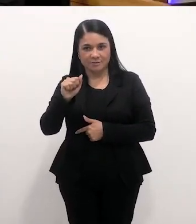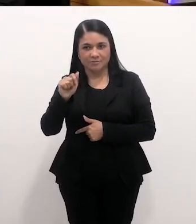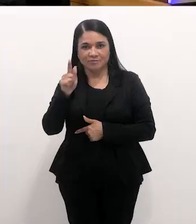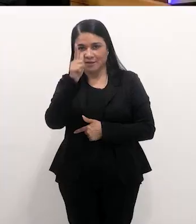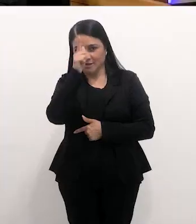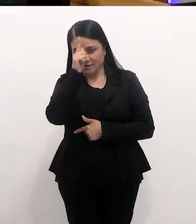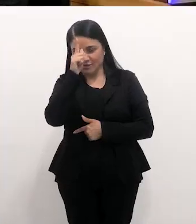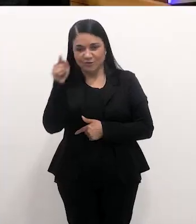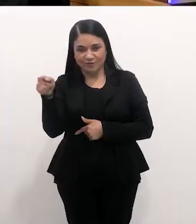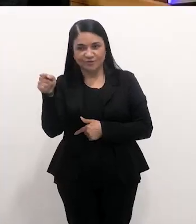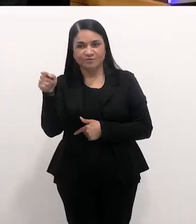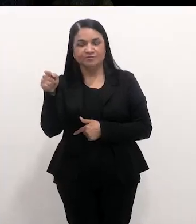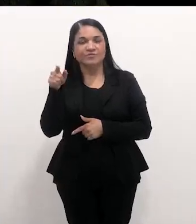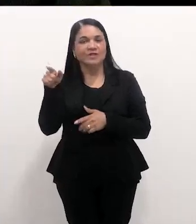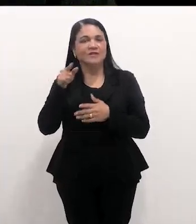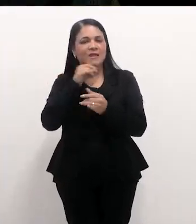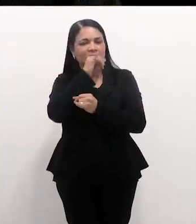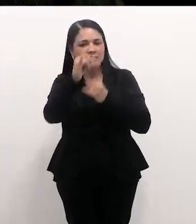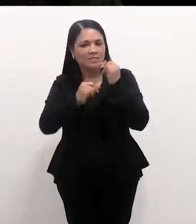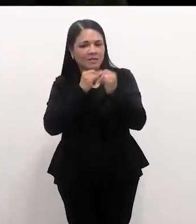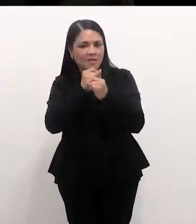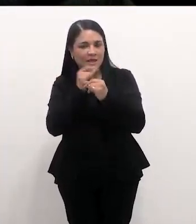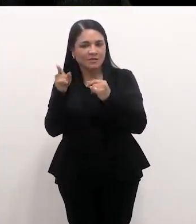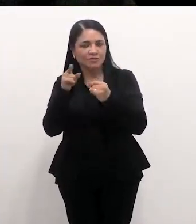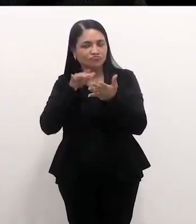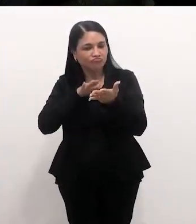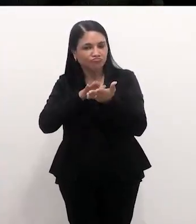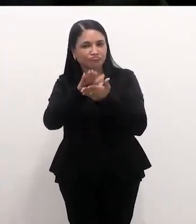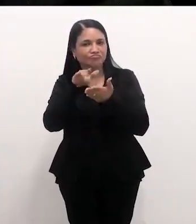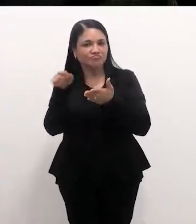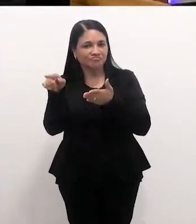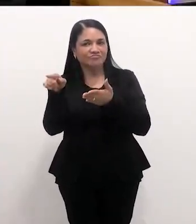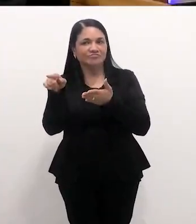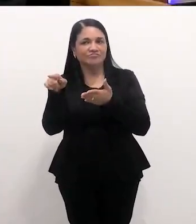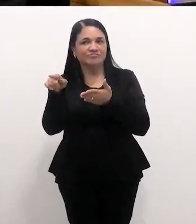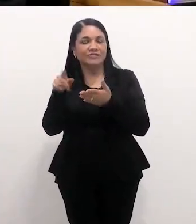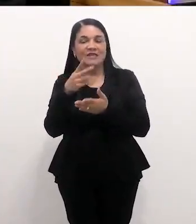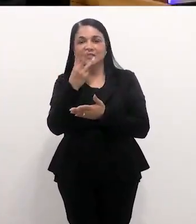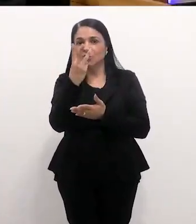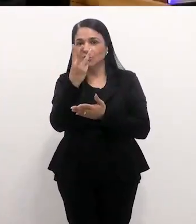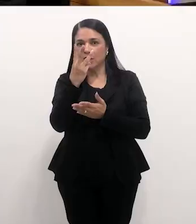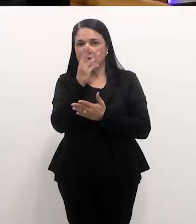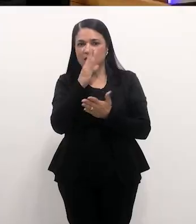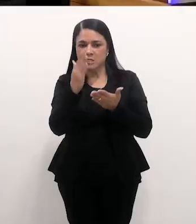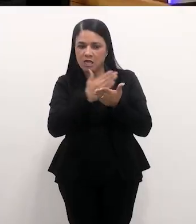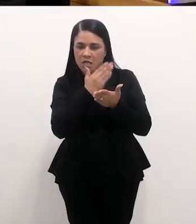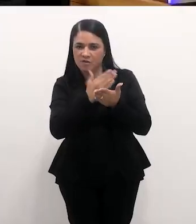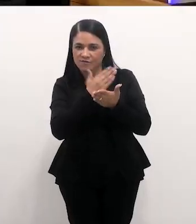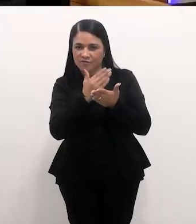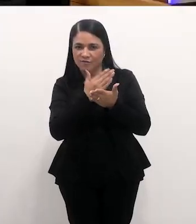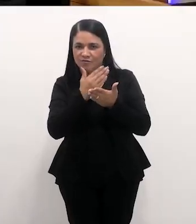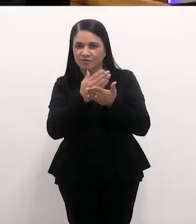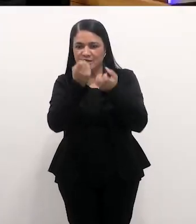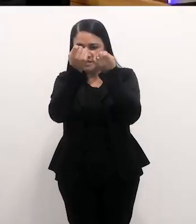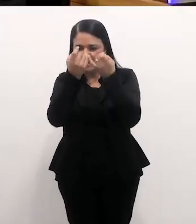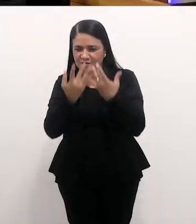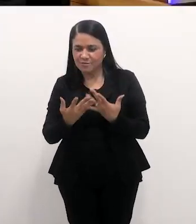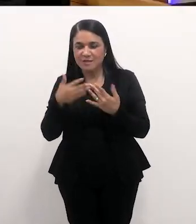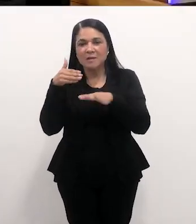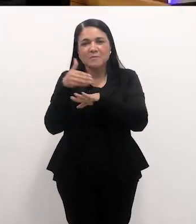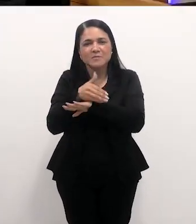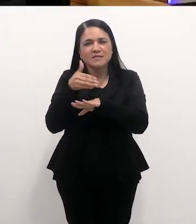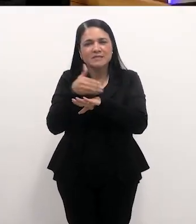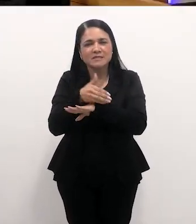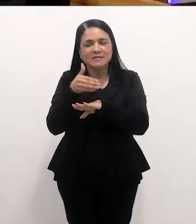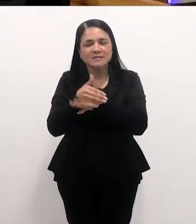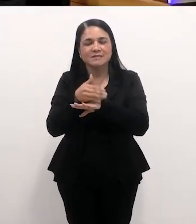De Boni, e essa publicação está na internet. É só publicar A Presença Italiana no Brasil, se encontra. São 3 volumes que falam de forma